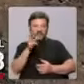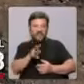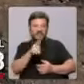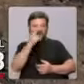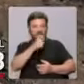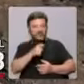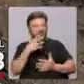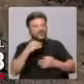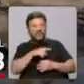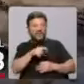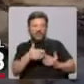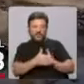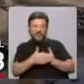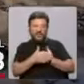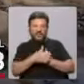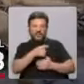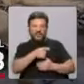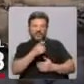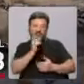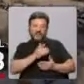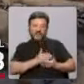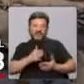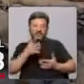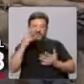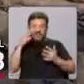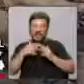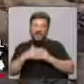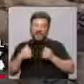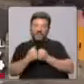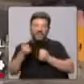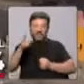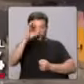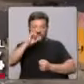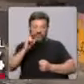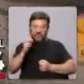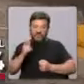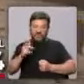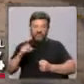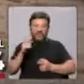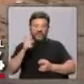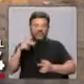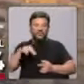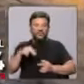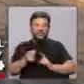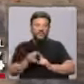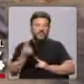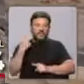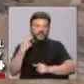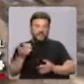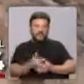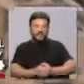foram mortos no país desde o início da guerra contra o autoproclamado Estado Islâmico, em junho do ano passado.